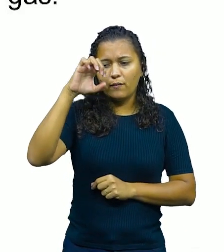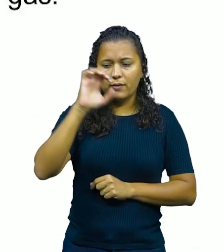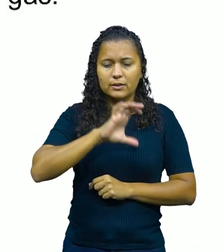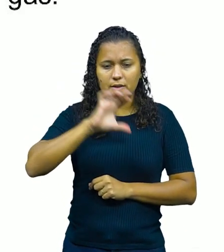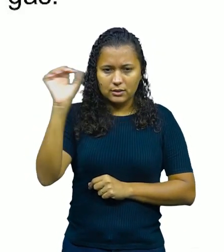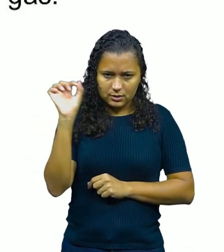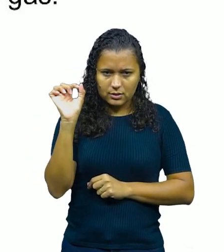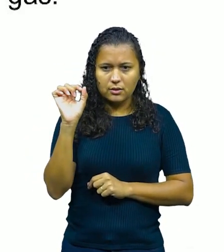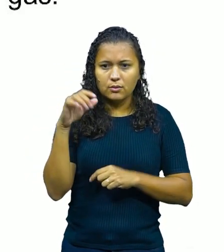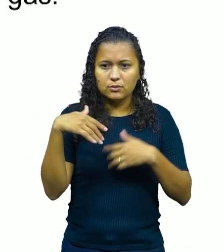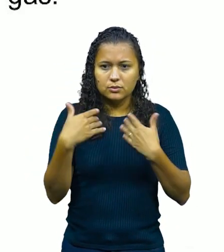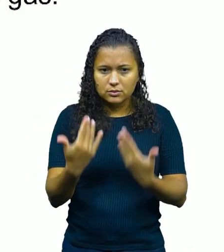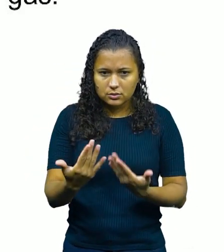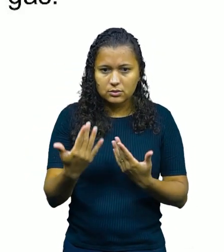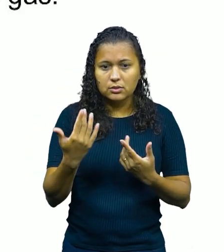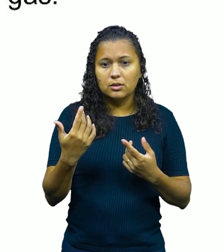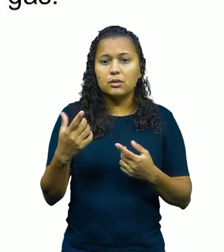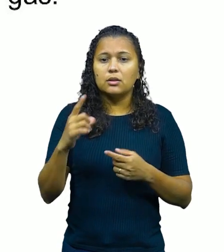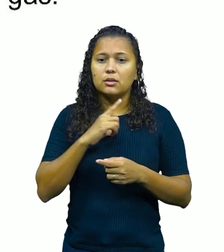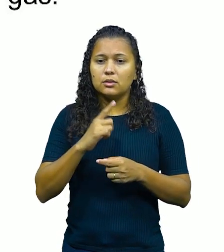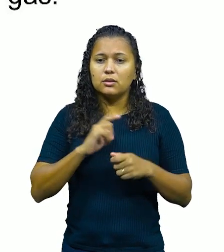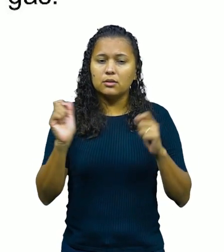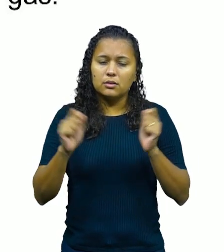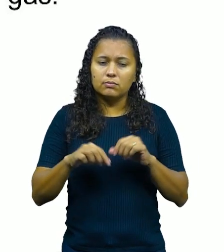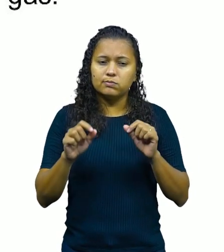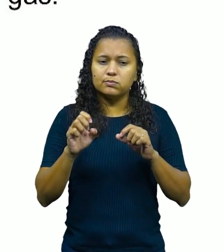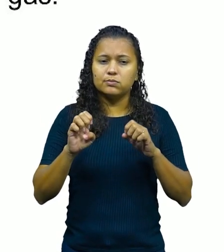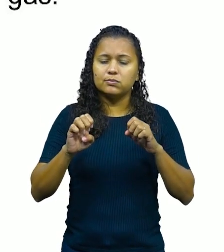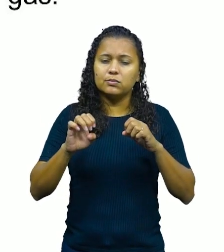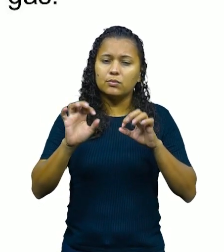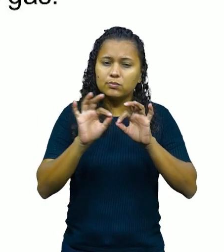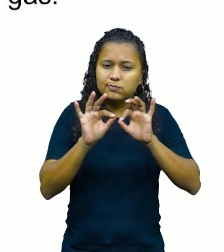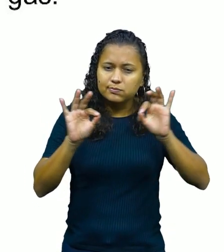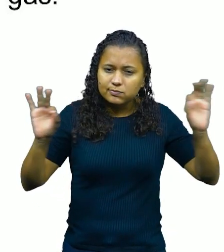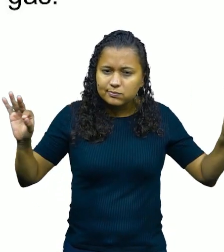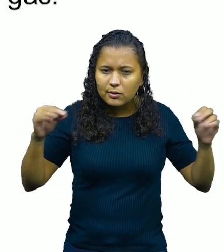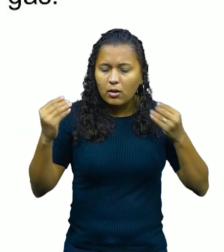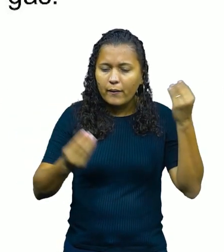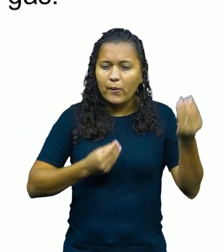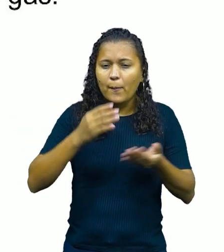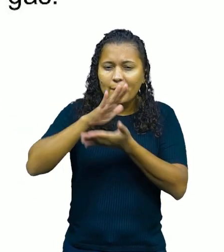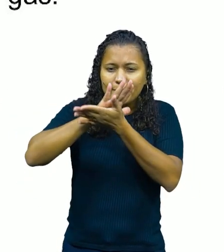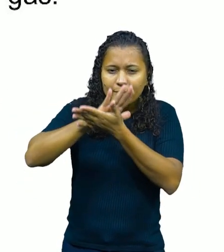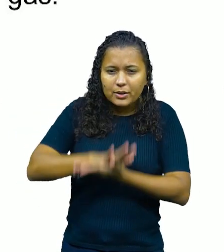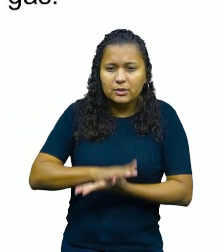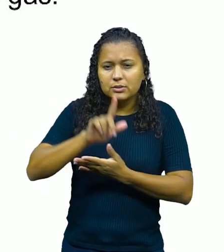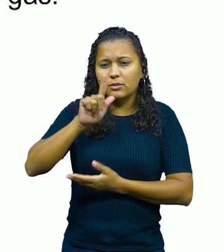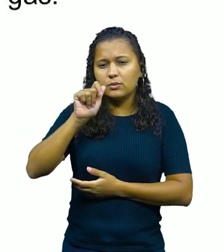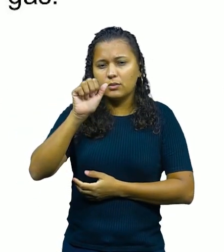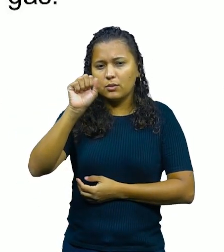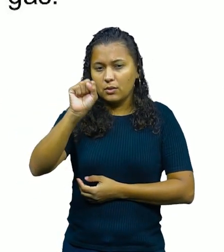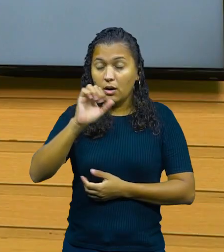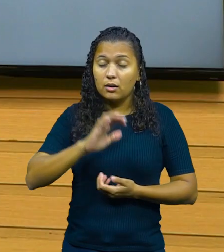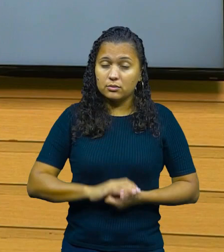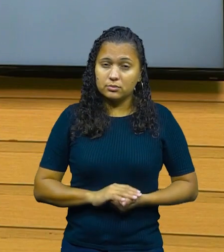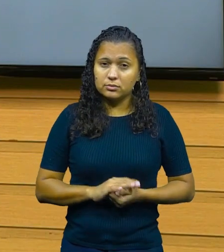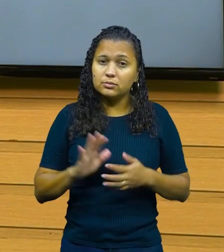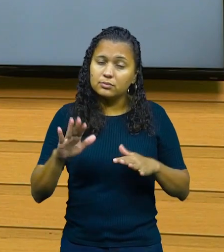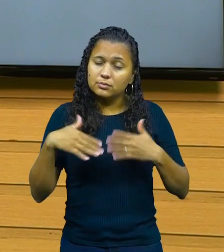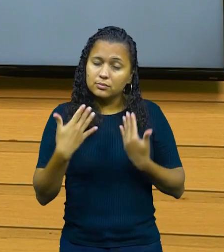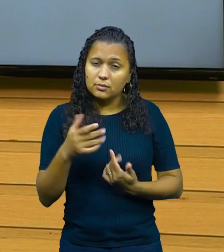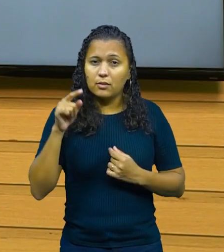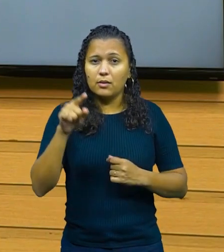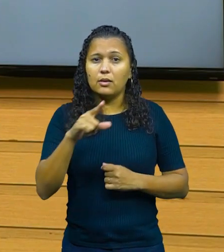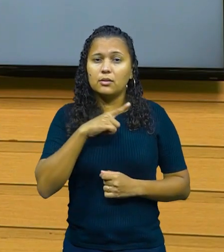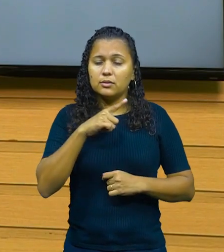graus. O nível de mercúrio no capilar é lido numa escala que indica diretamente a pressão absoluta desse gás. Então a gente